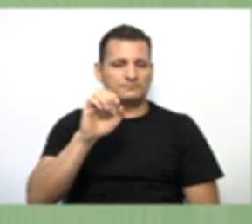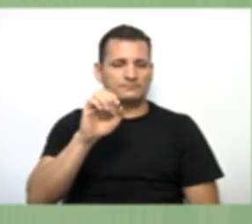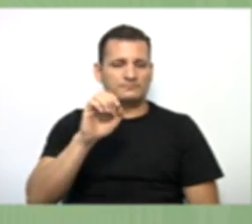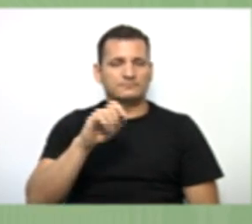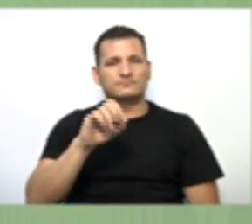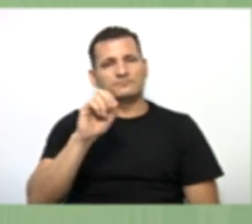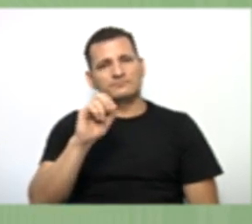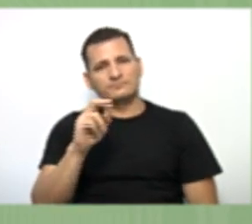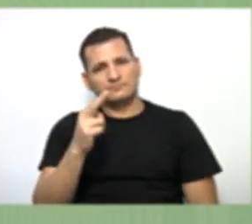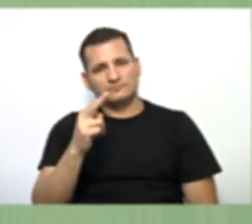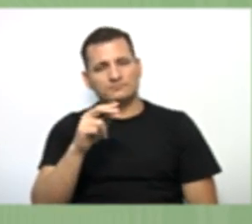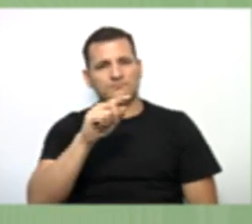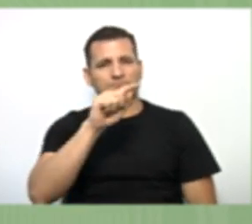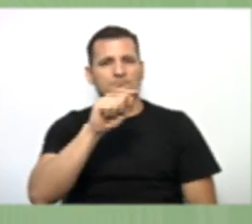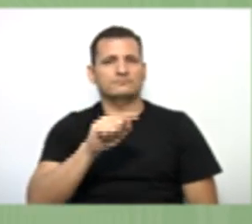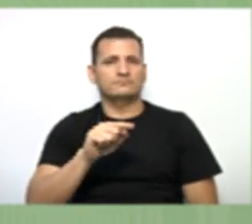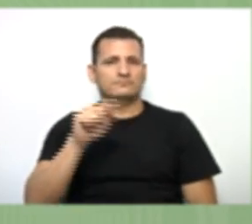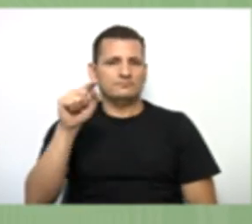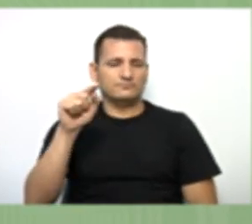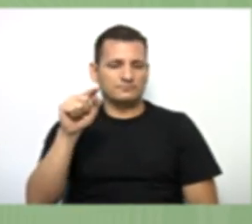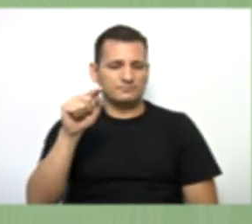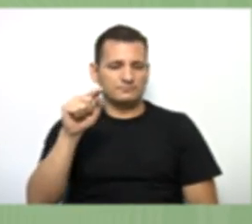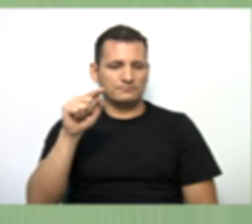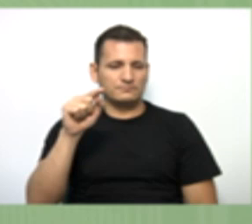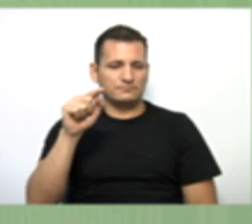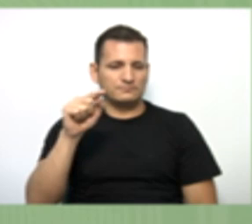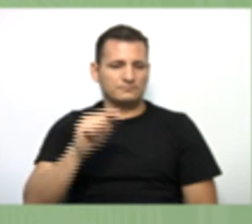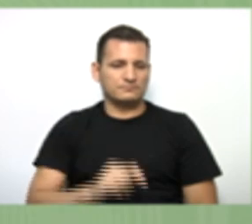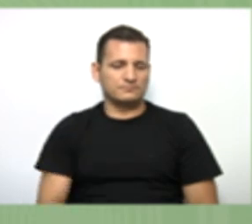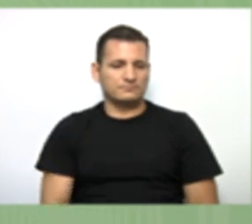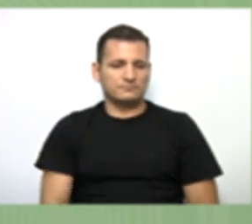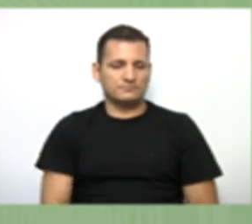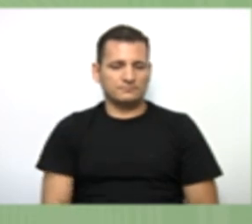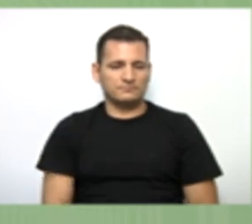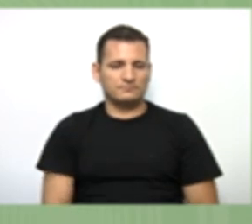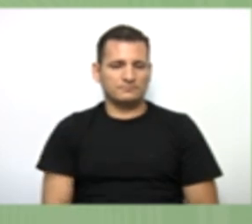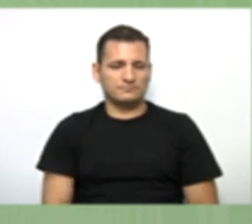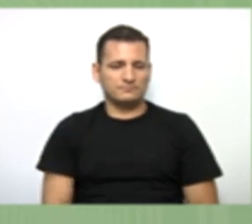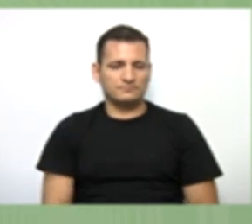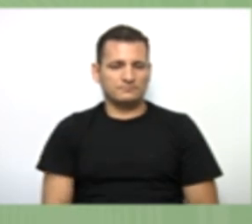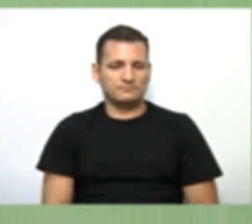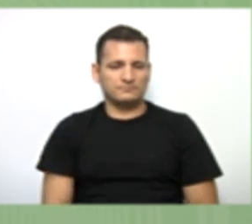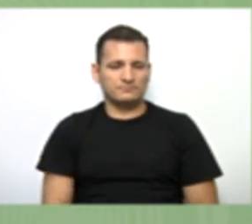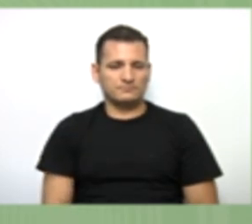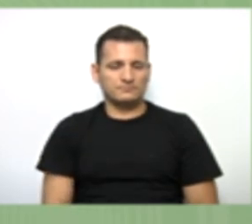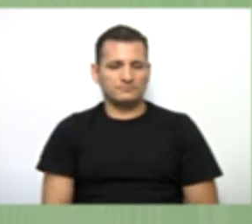O inverso. O inverso. Então, tem o contrário. Então, esse aqui é